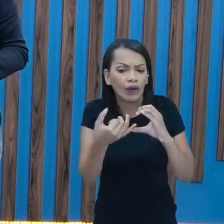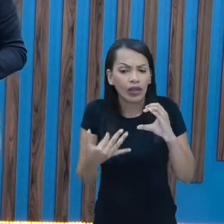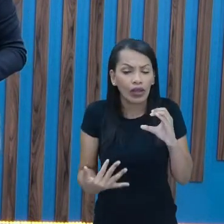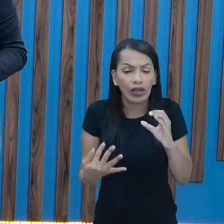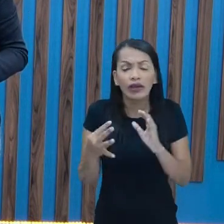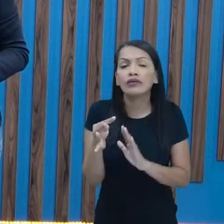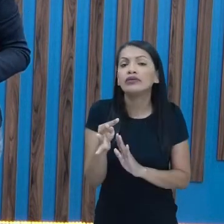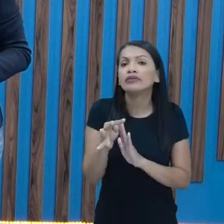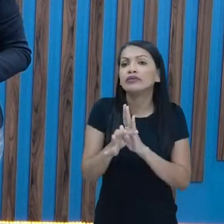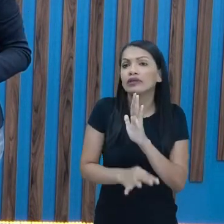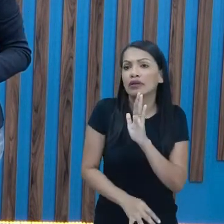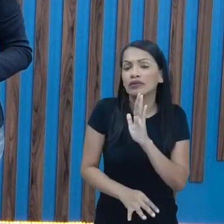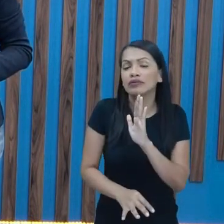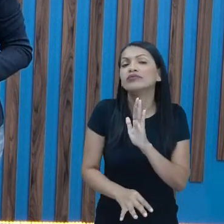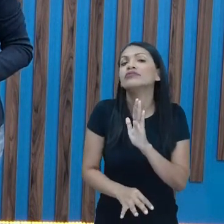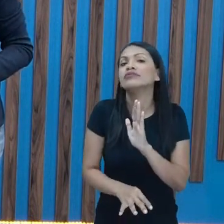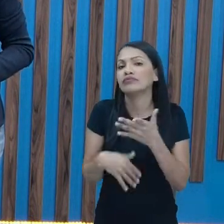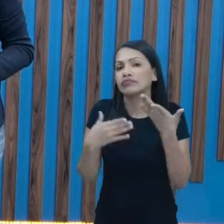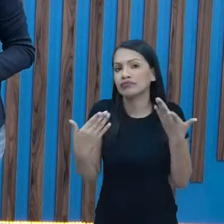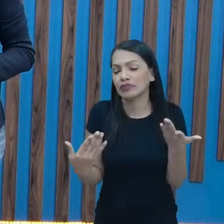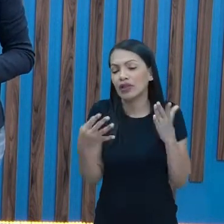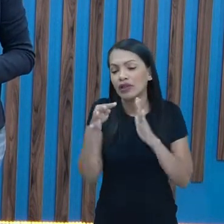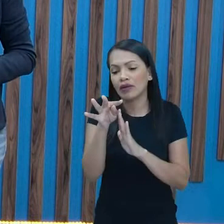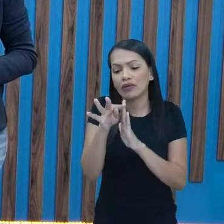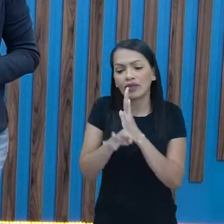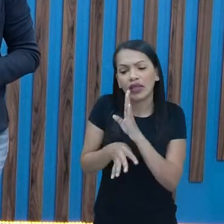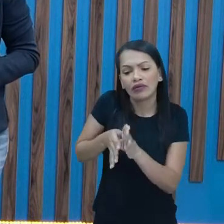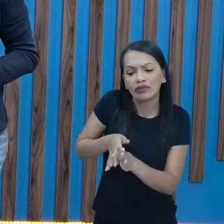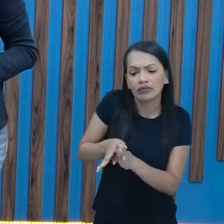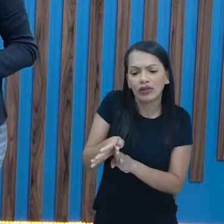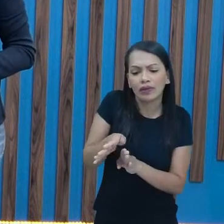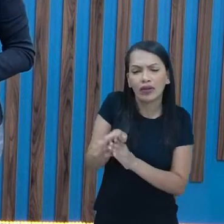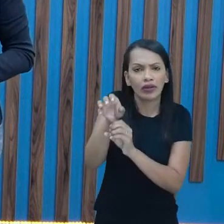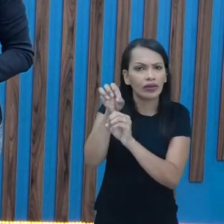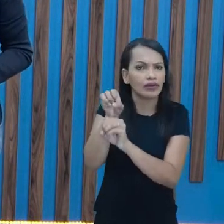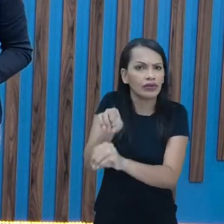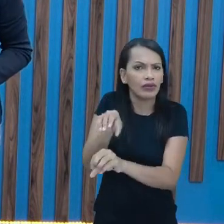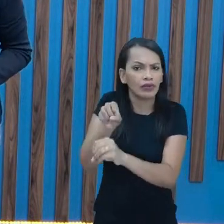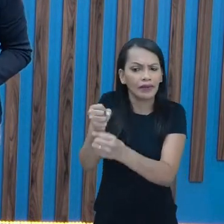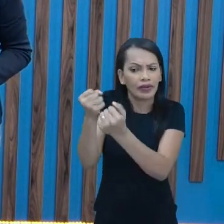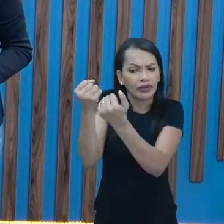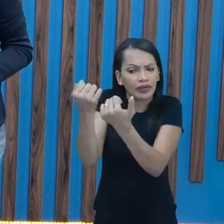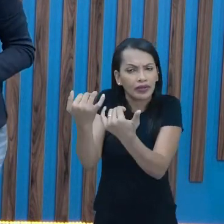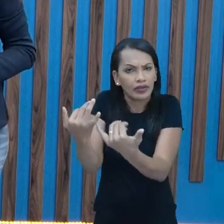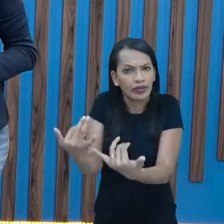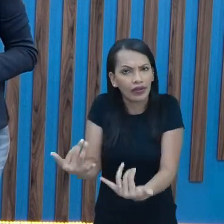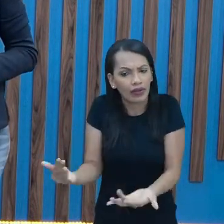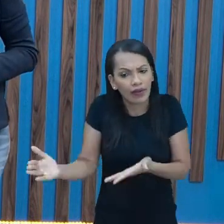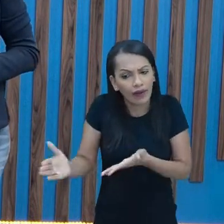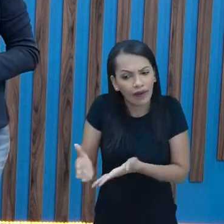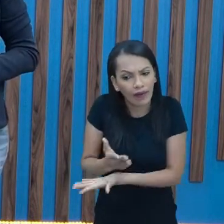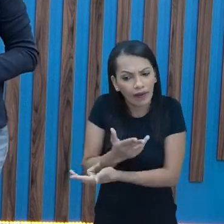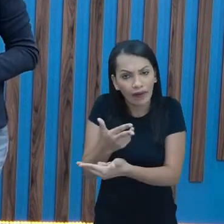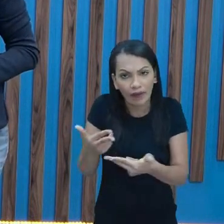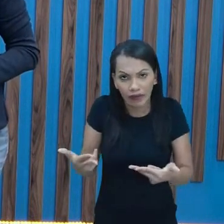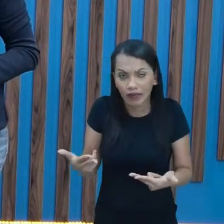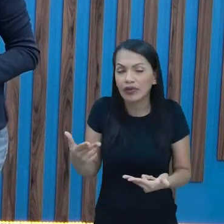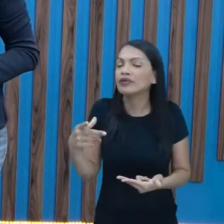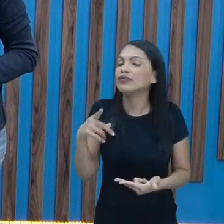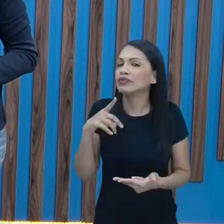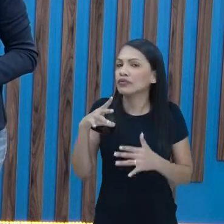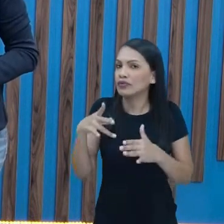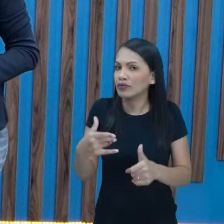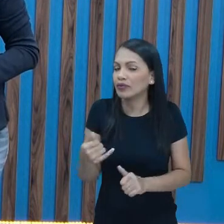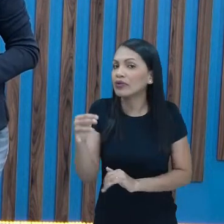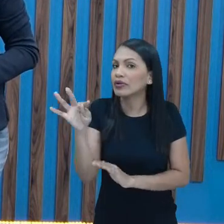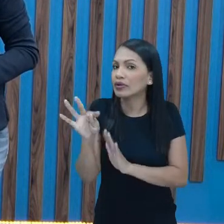texto instrucional, de um texto que nos ensina, que nos explica alguma coisa? Todo texto tem